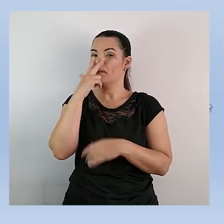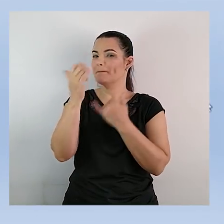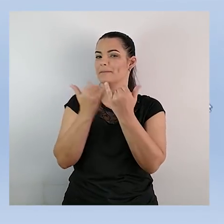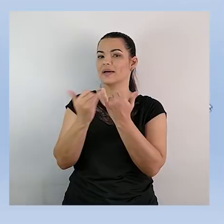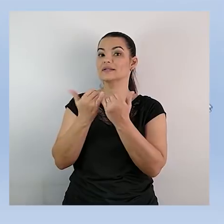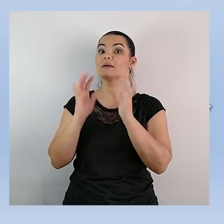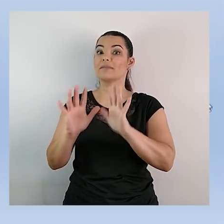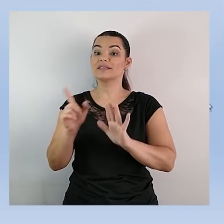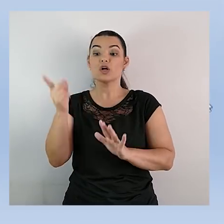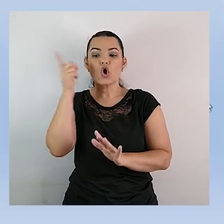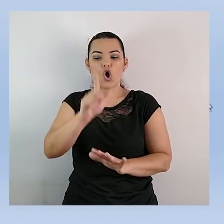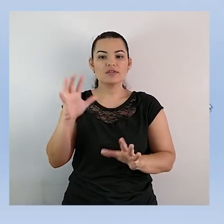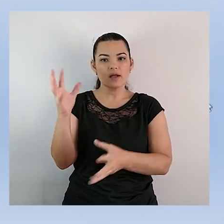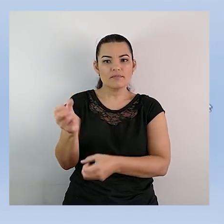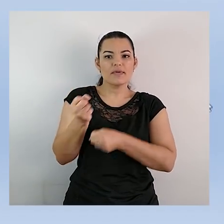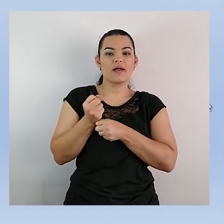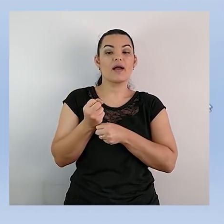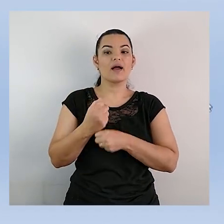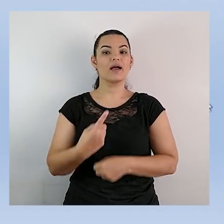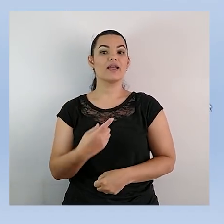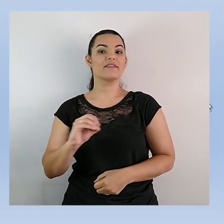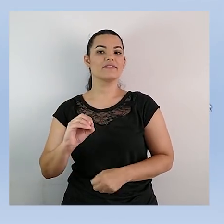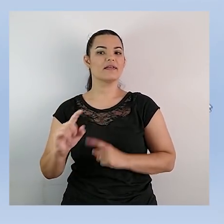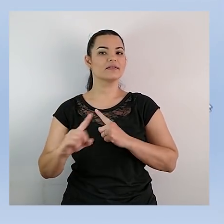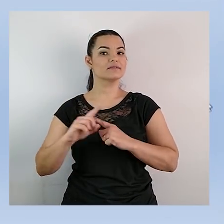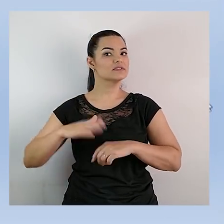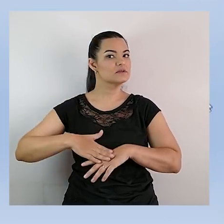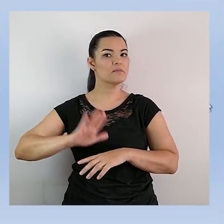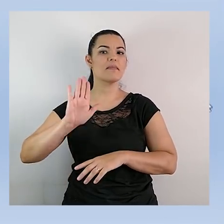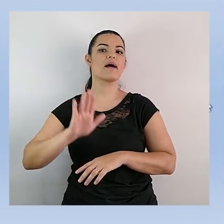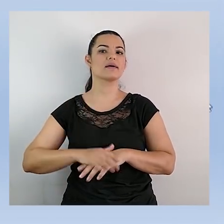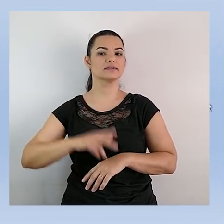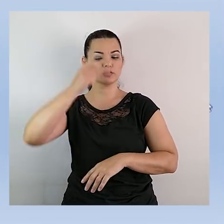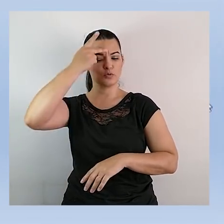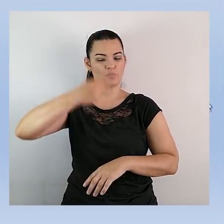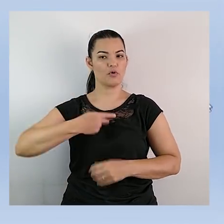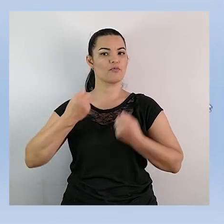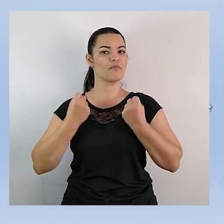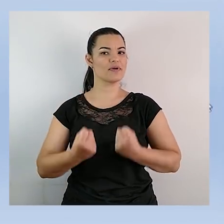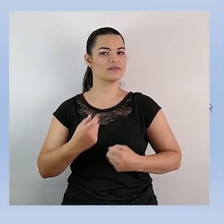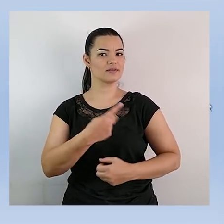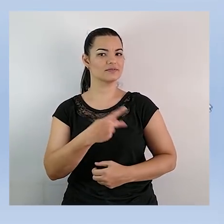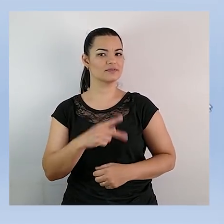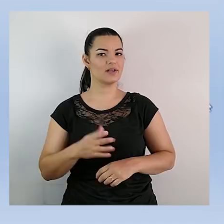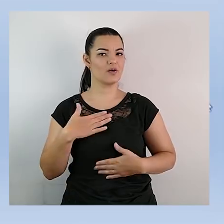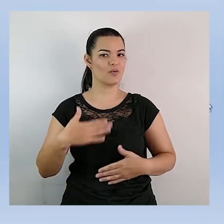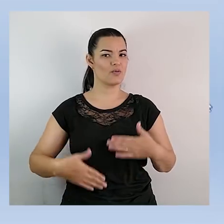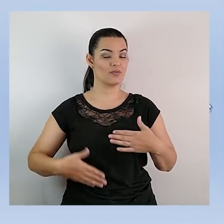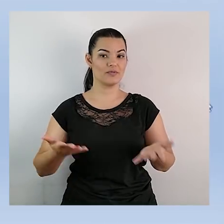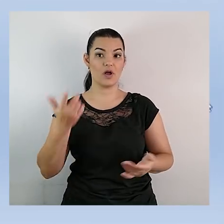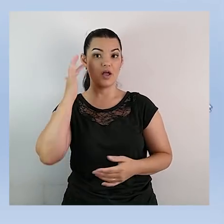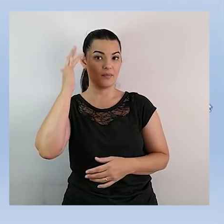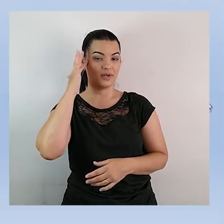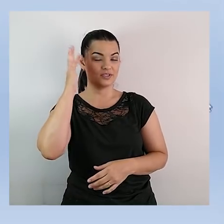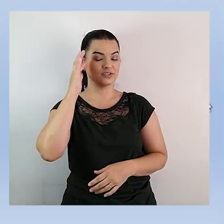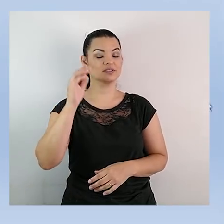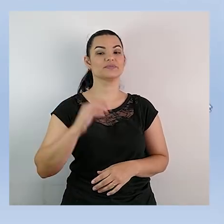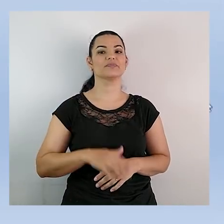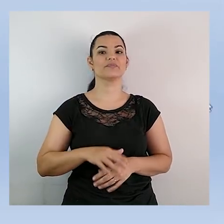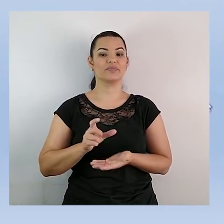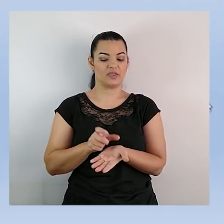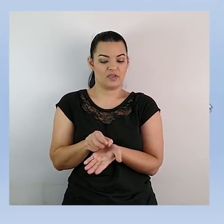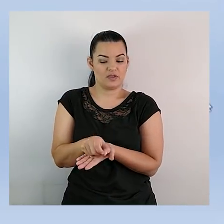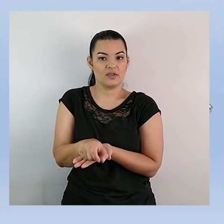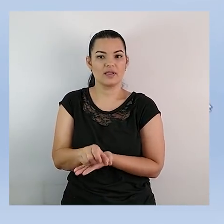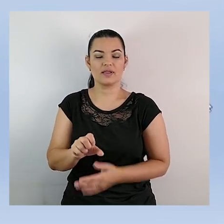tem, ela consegue suportar até 10 vezes mais do que o seu próprio peso. Vou dar um exemplo para você, ó. Vamos imaginar